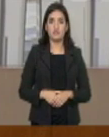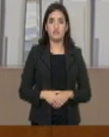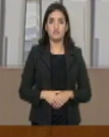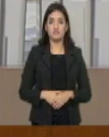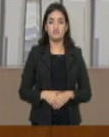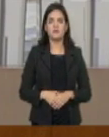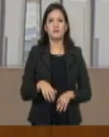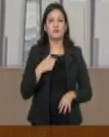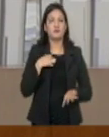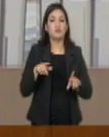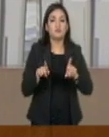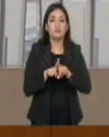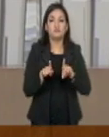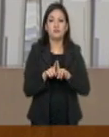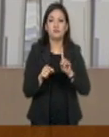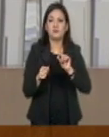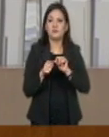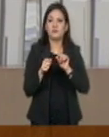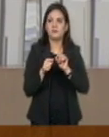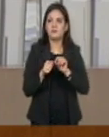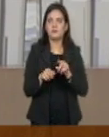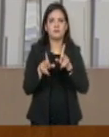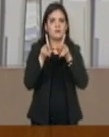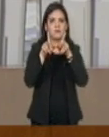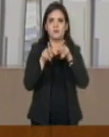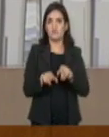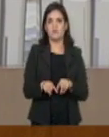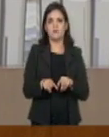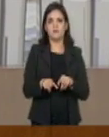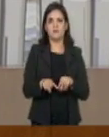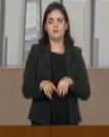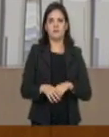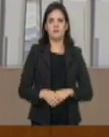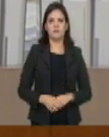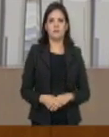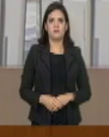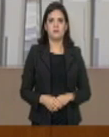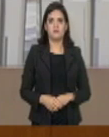necessidade de abordar estas questões.